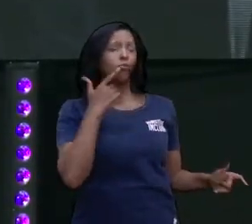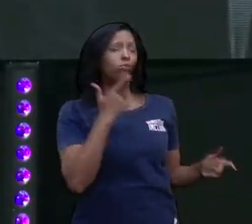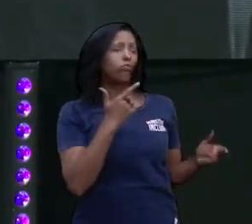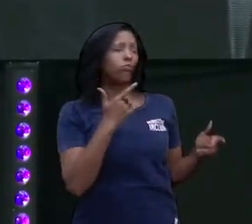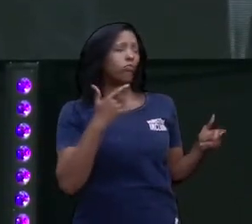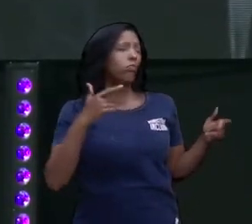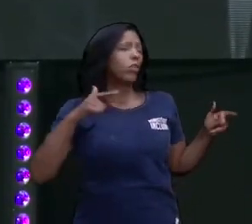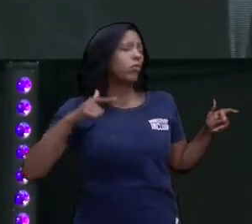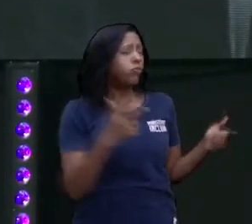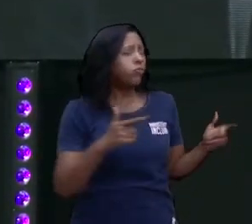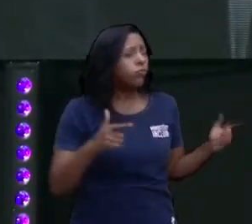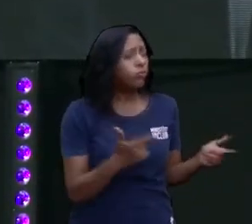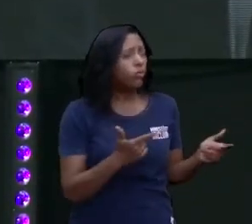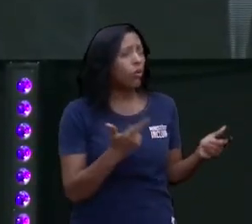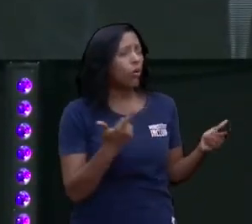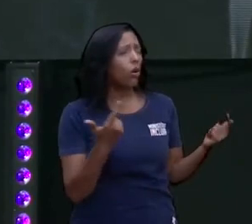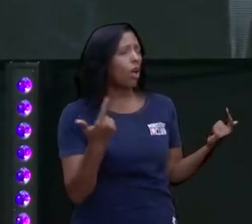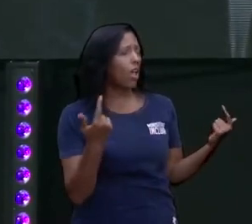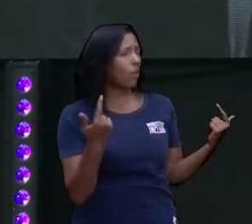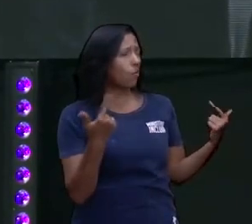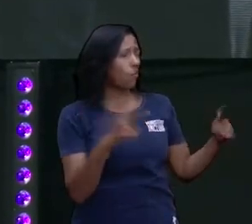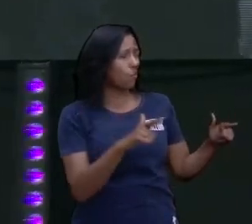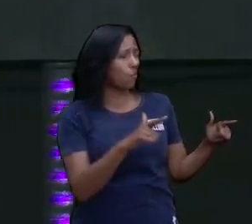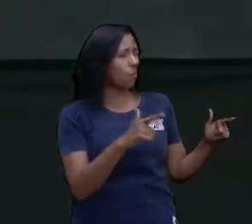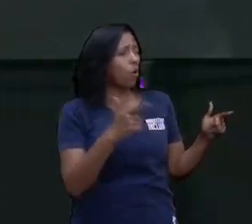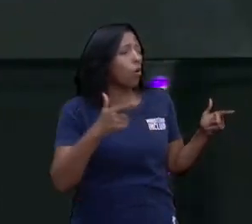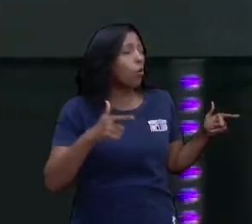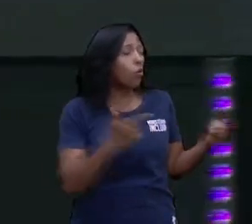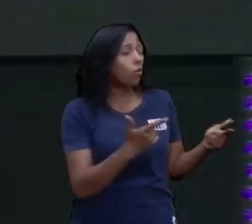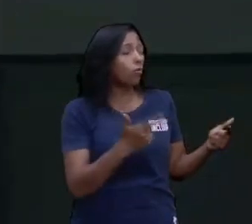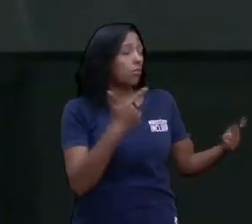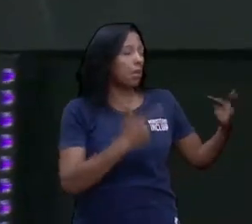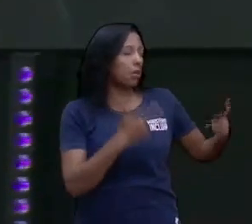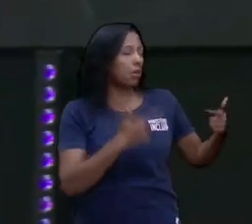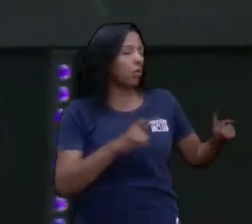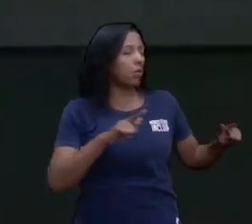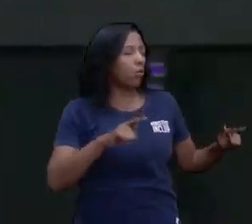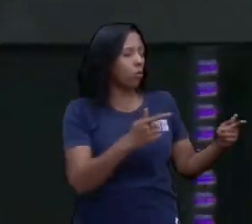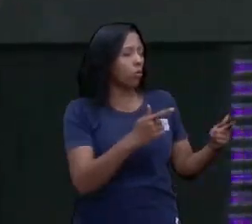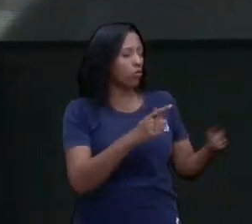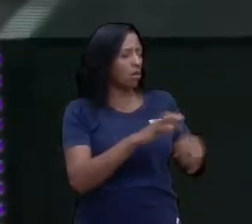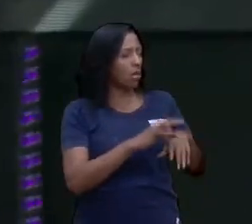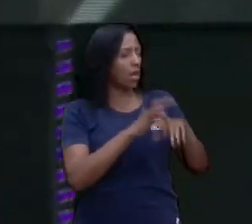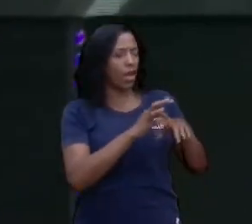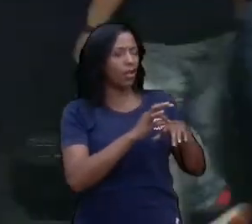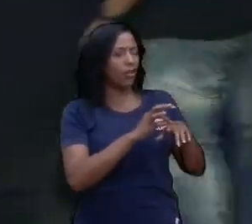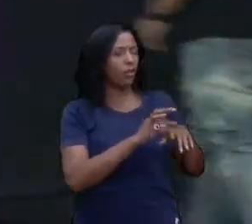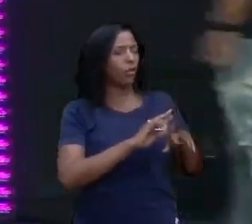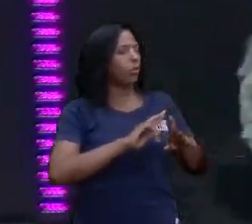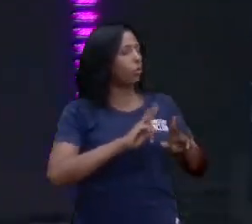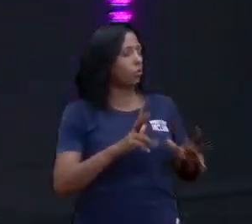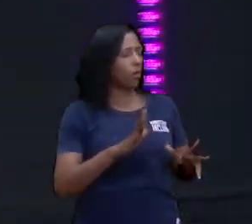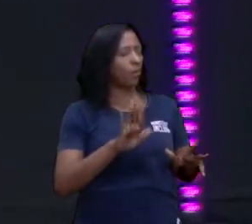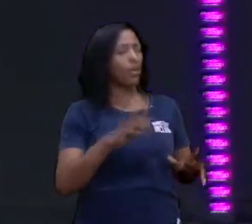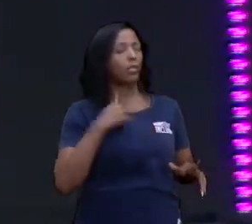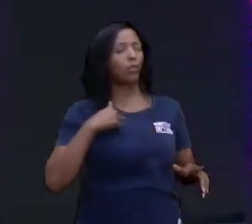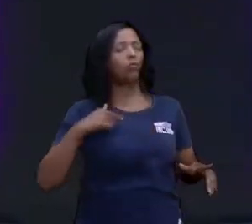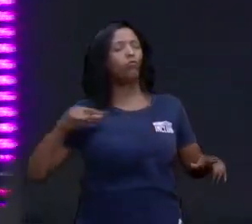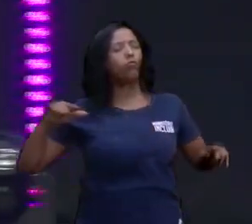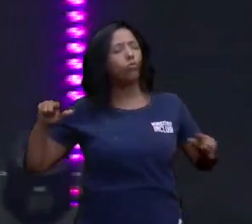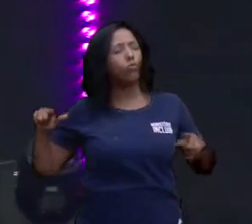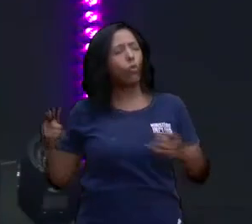sangue é contra o diabo e seus demônios senhor muda a minha história em nome de Jesus